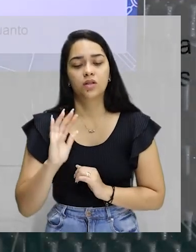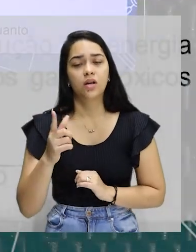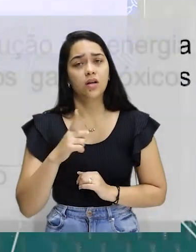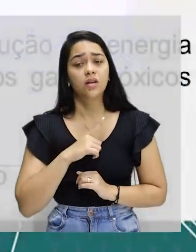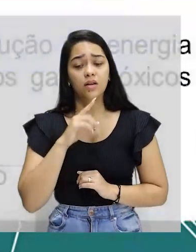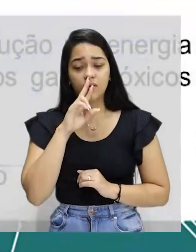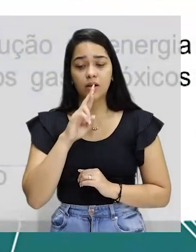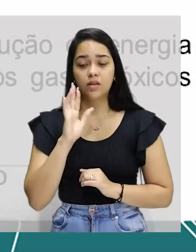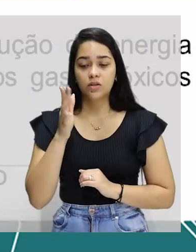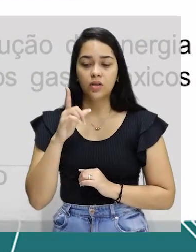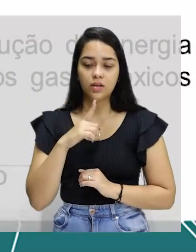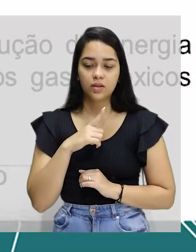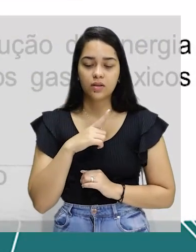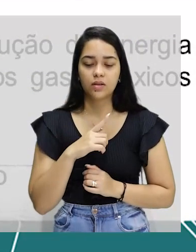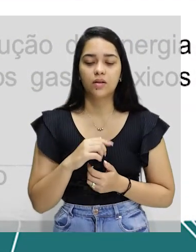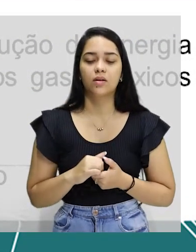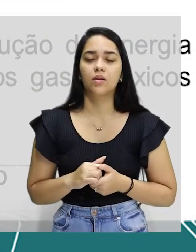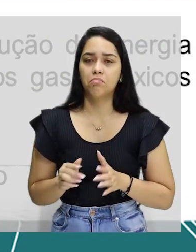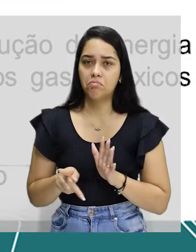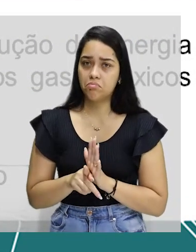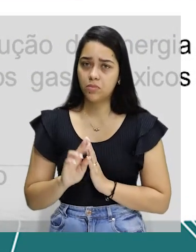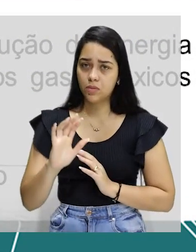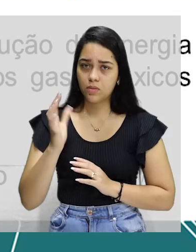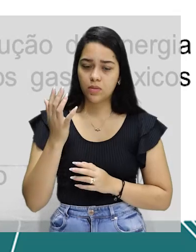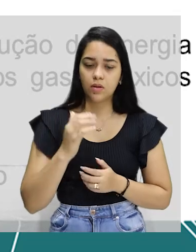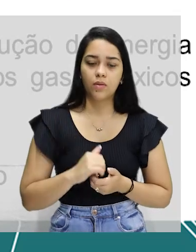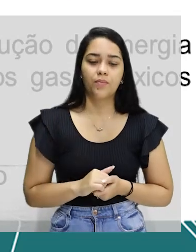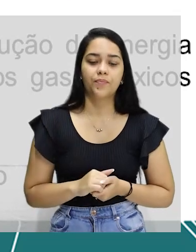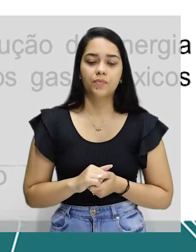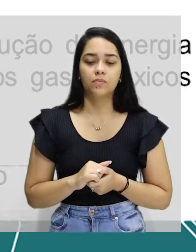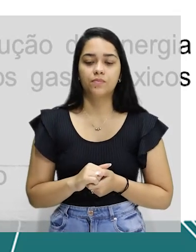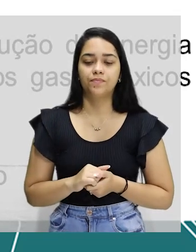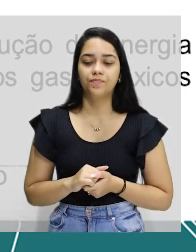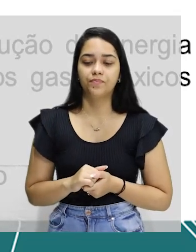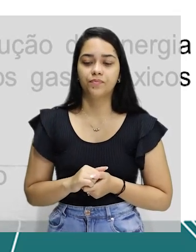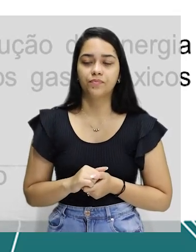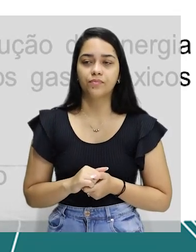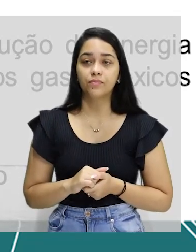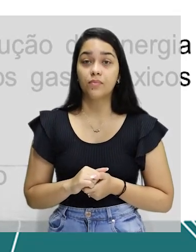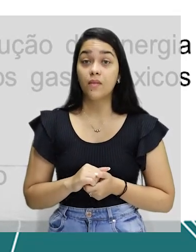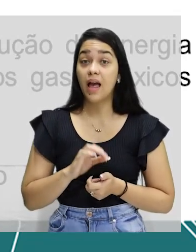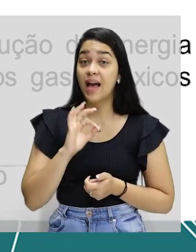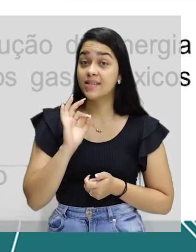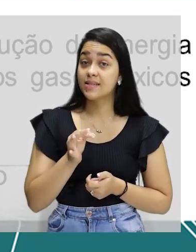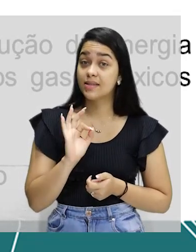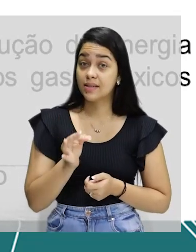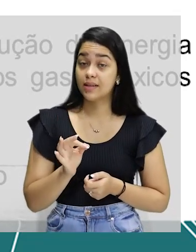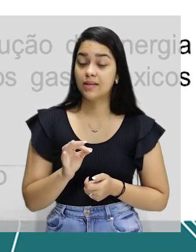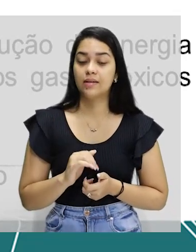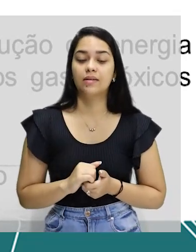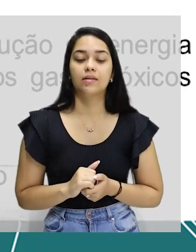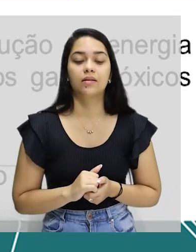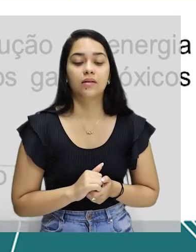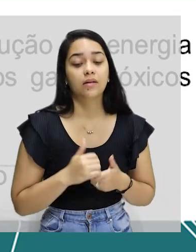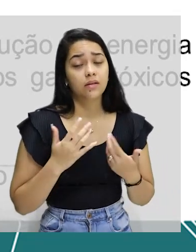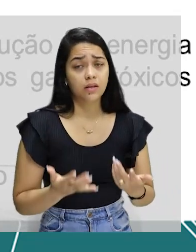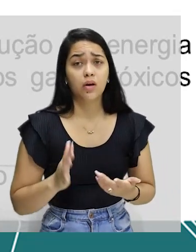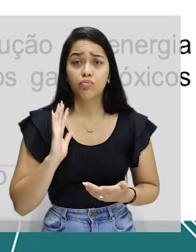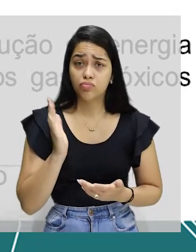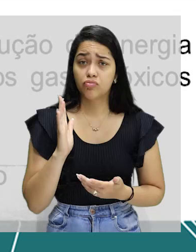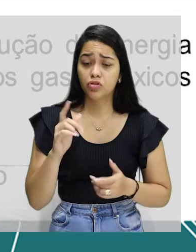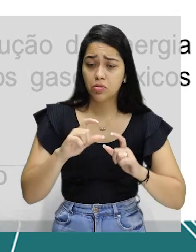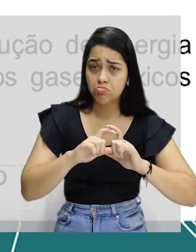comentado um pouquinho sobre essa situação. A respeito do assunto, assinale a alternativa correta. Então, aqui nós